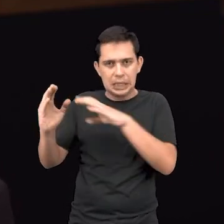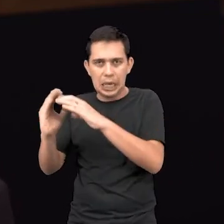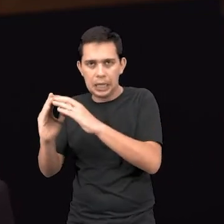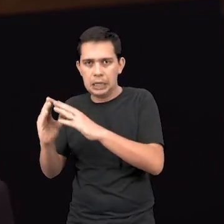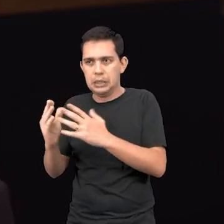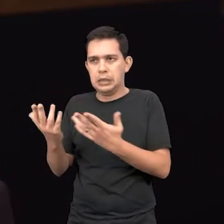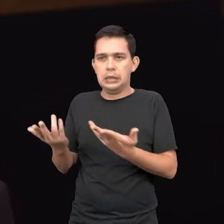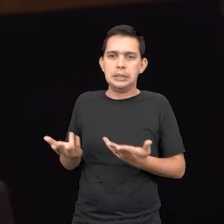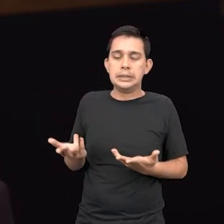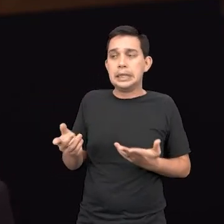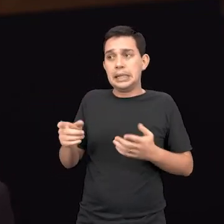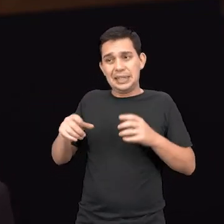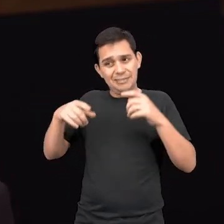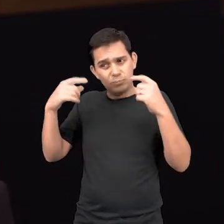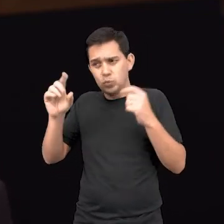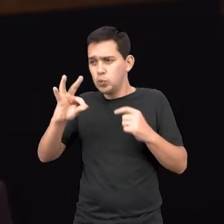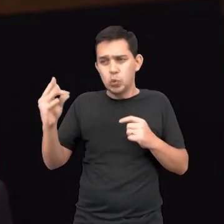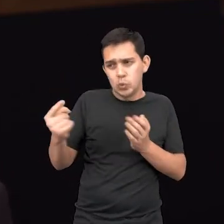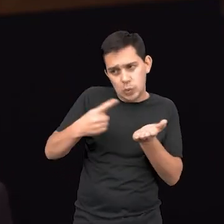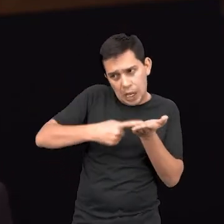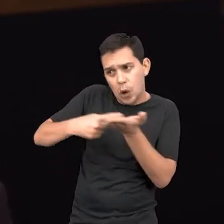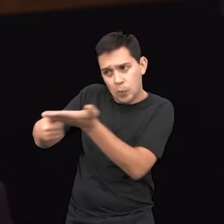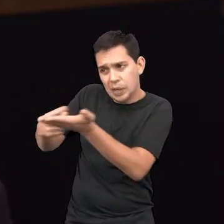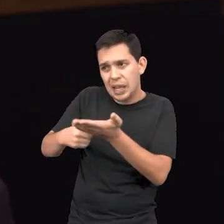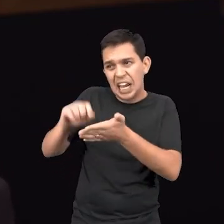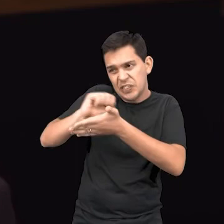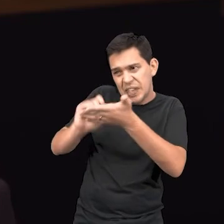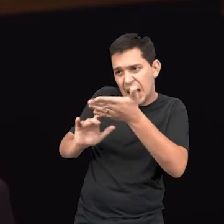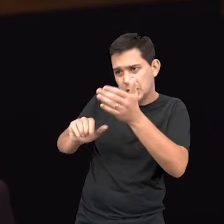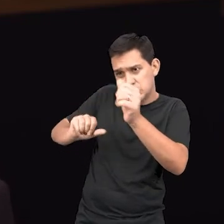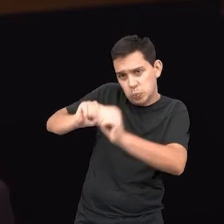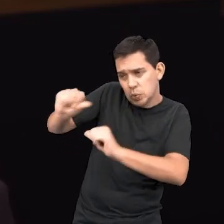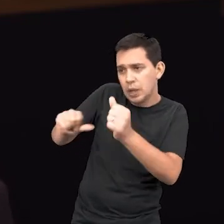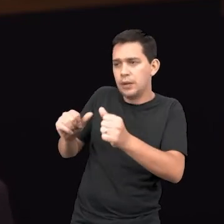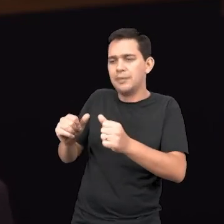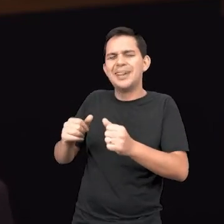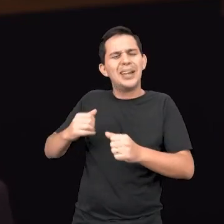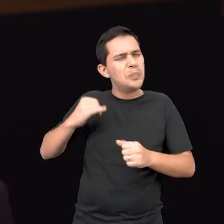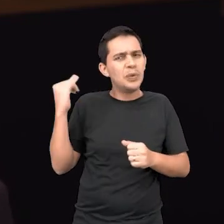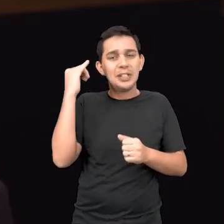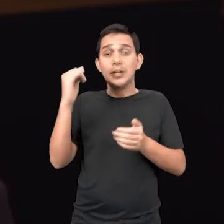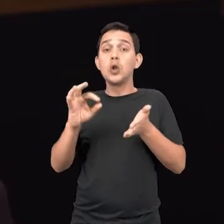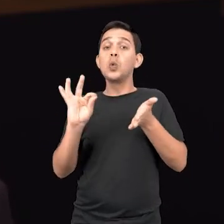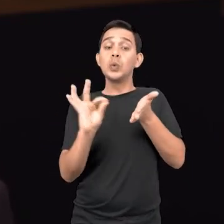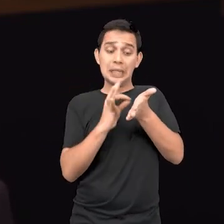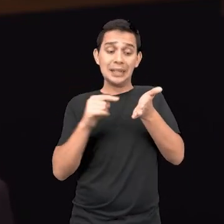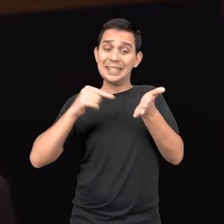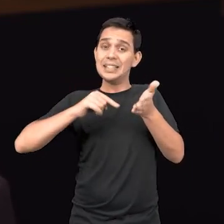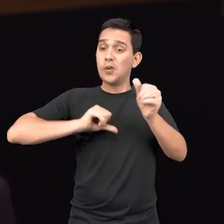ter uma pequena mudança, né, na atividade dela. É sempre bom você formalizar